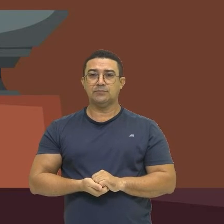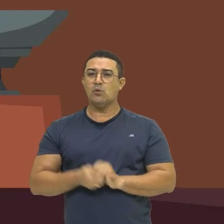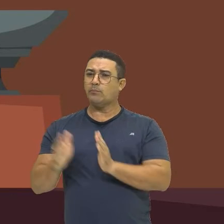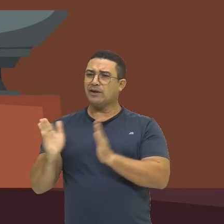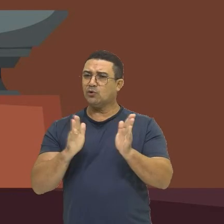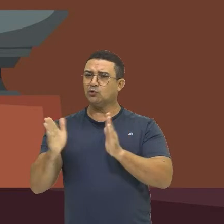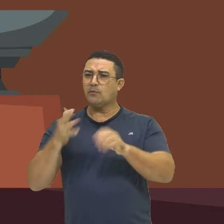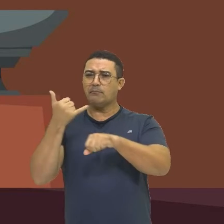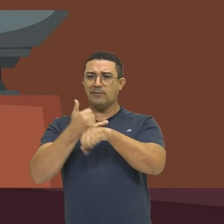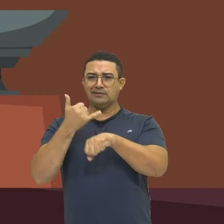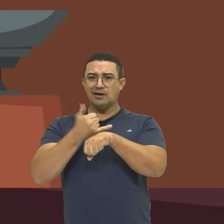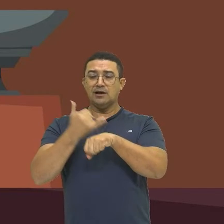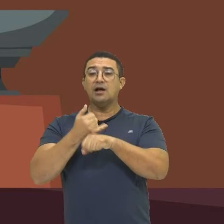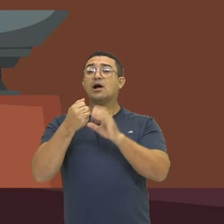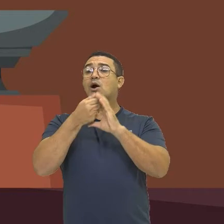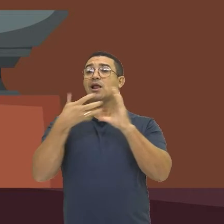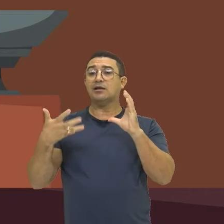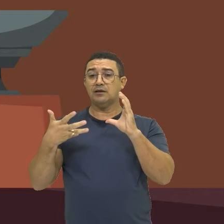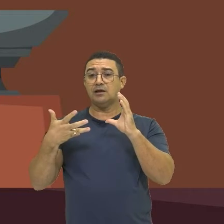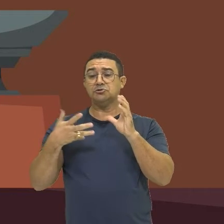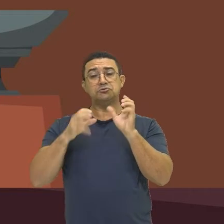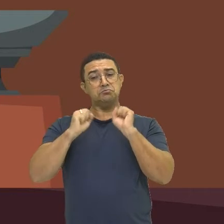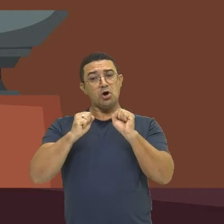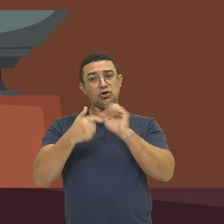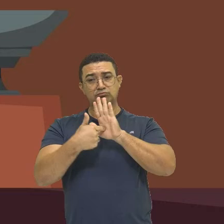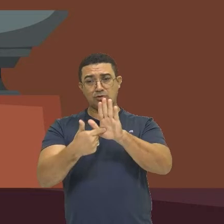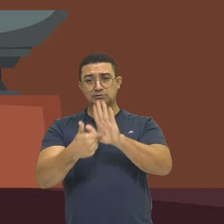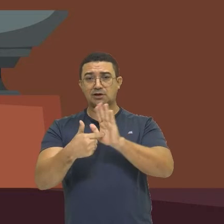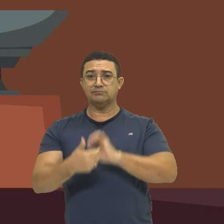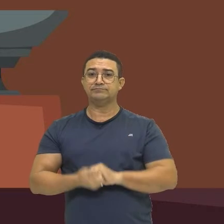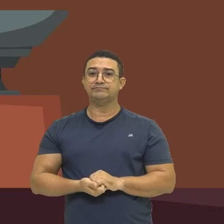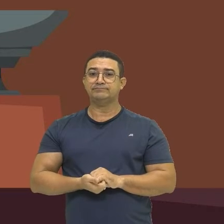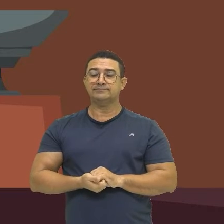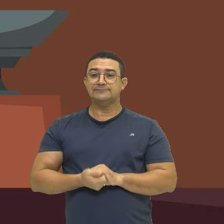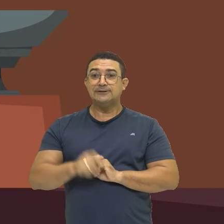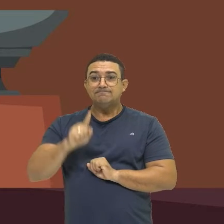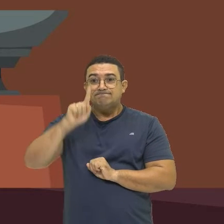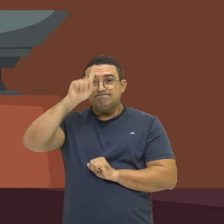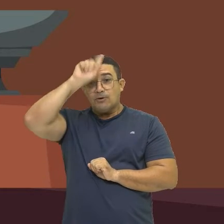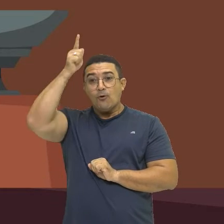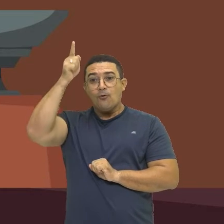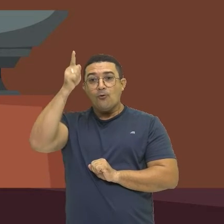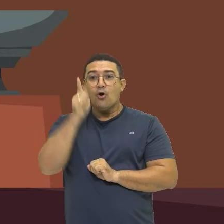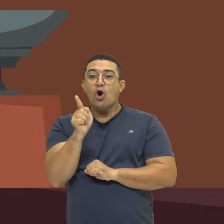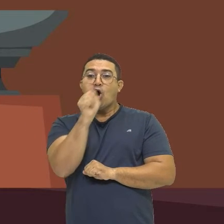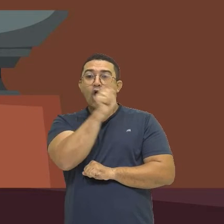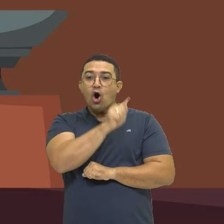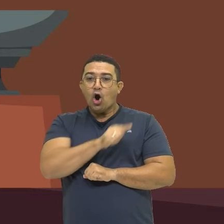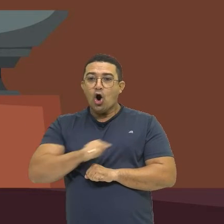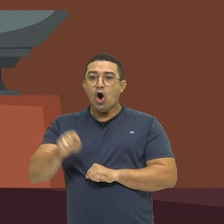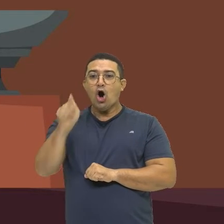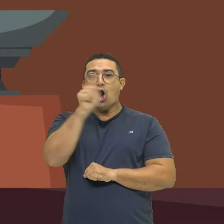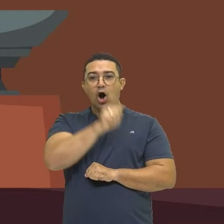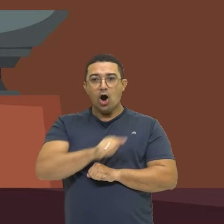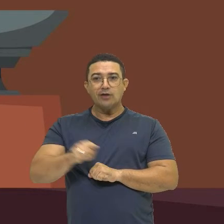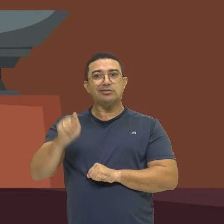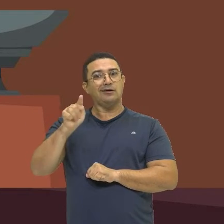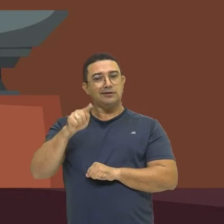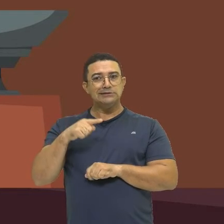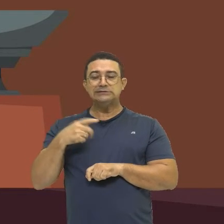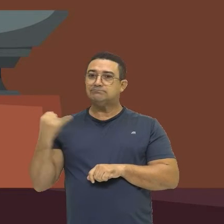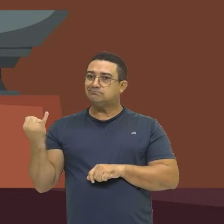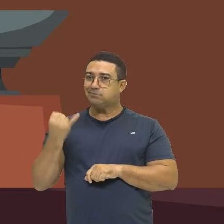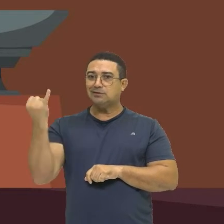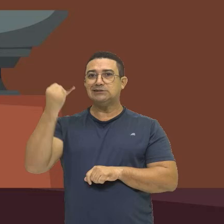dos Metais, quais são as características que nós podemos destacar? Invenção da roda. Olha aí essa grande